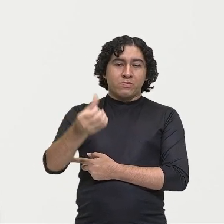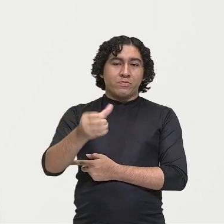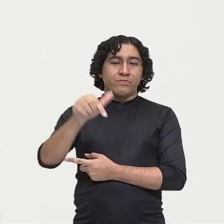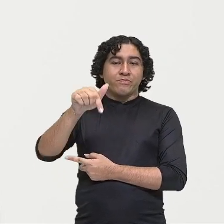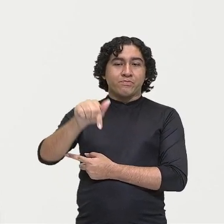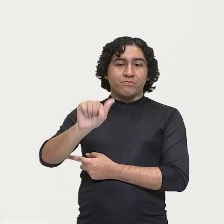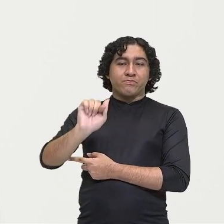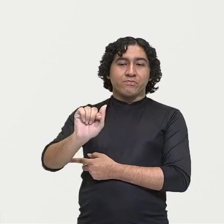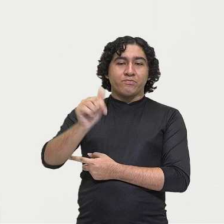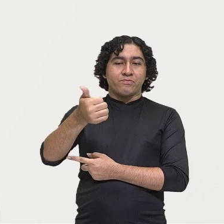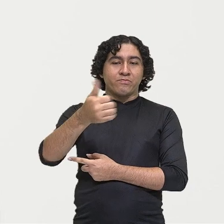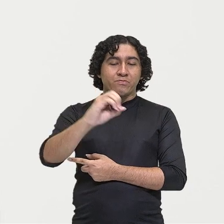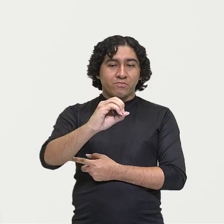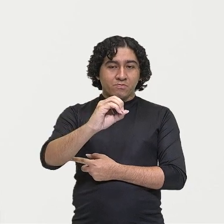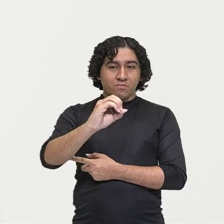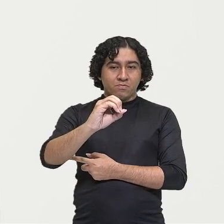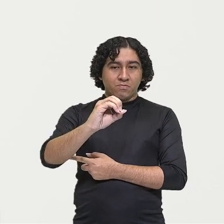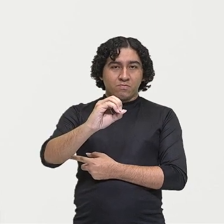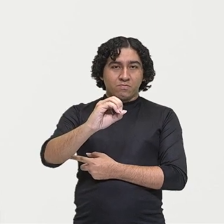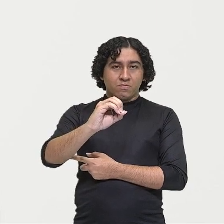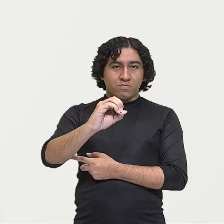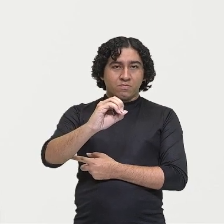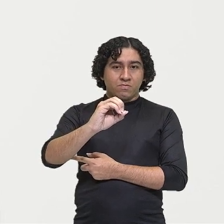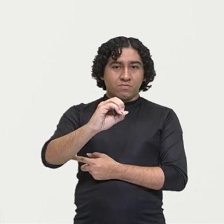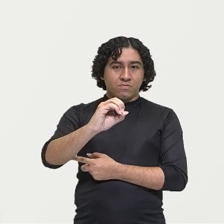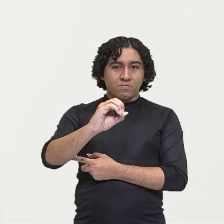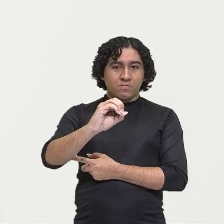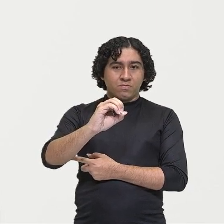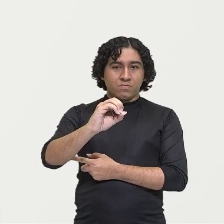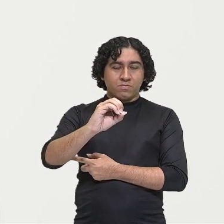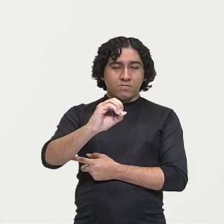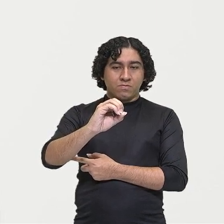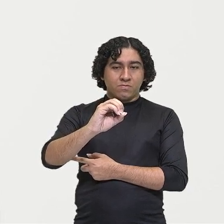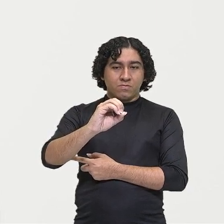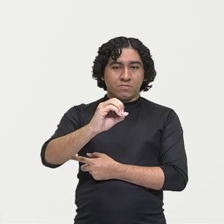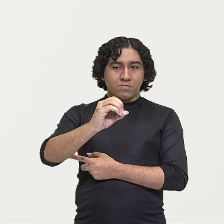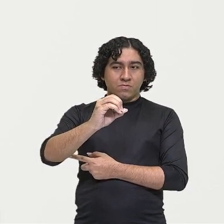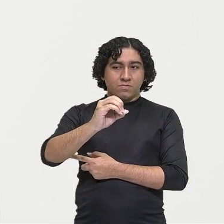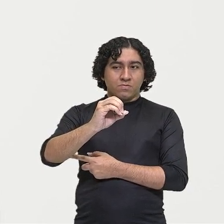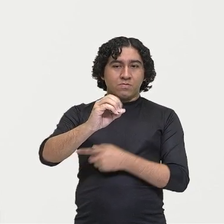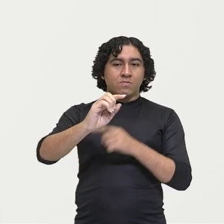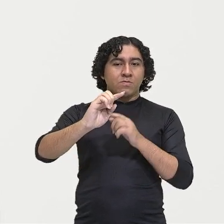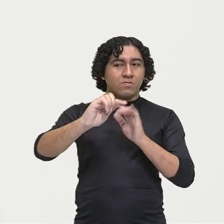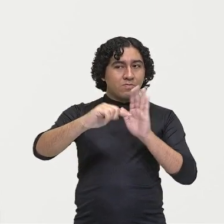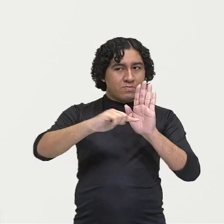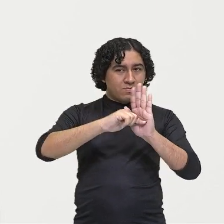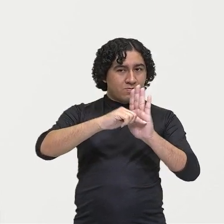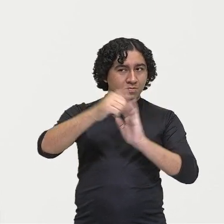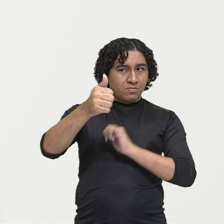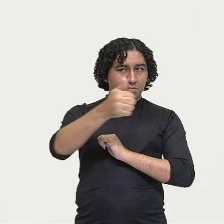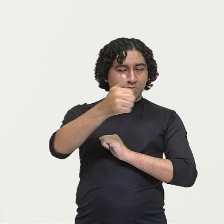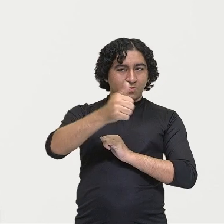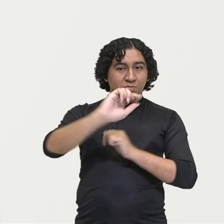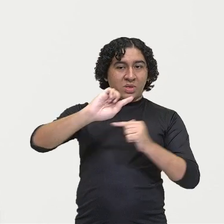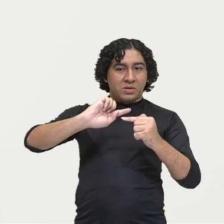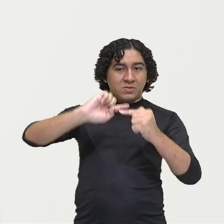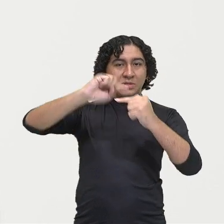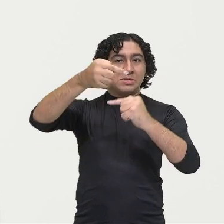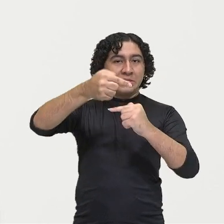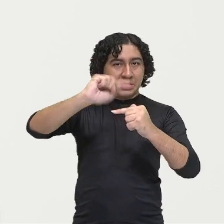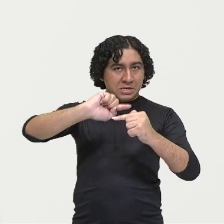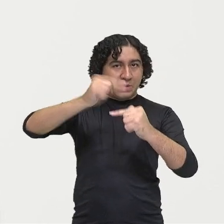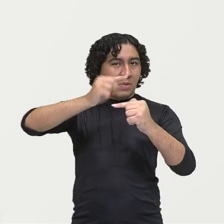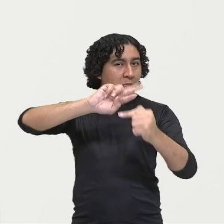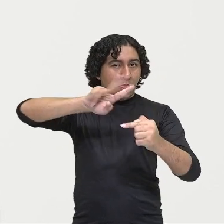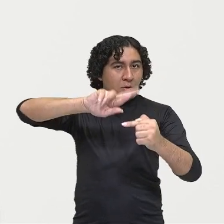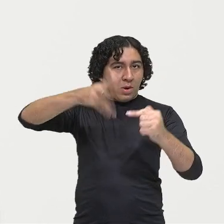6,67 vezes 10 elevado a menos 11, tá? Que é um expoente, menos 11. E esse M, o